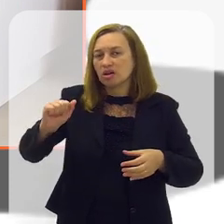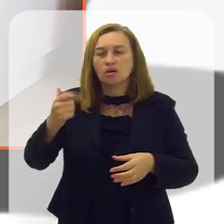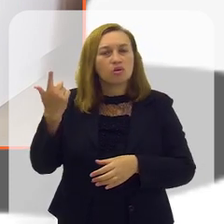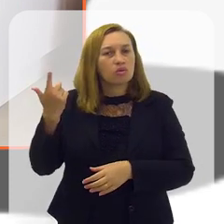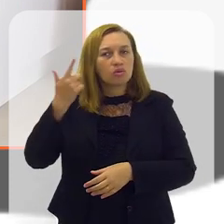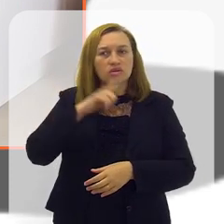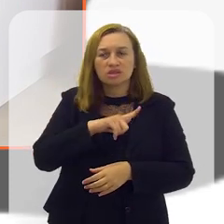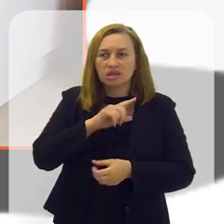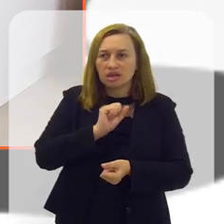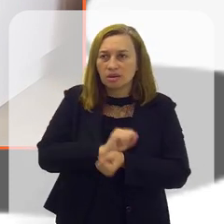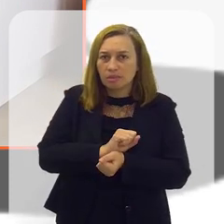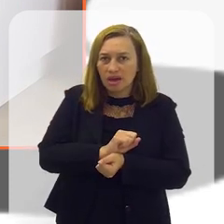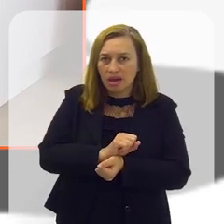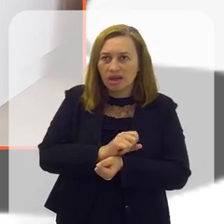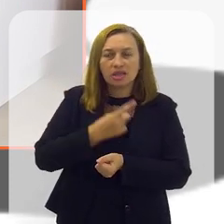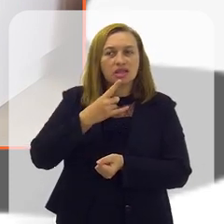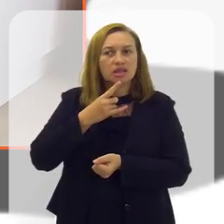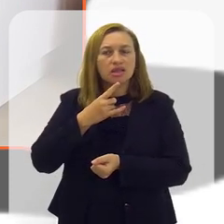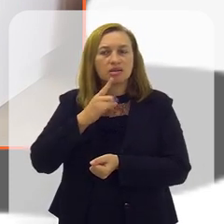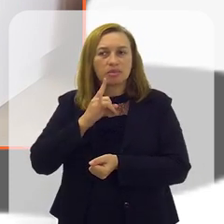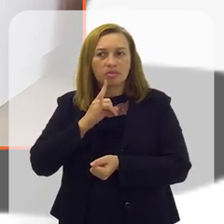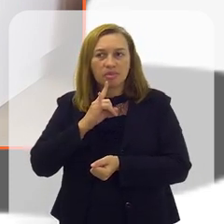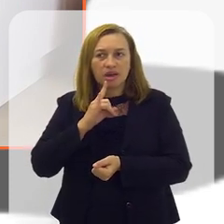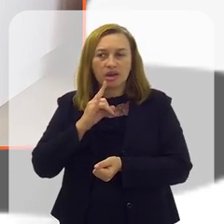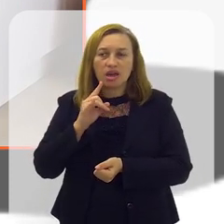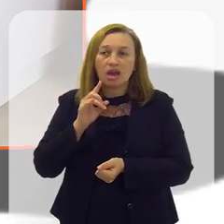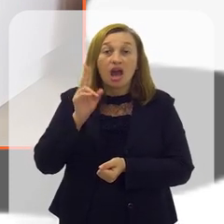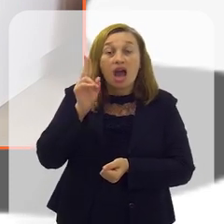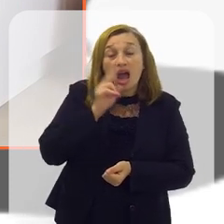a sobriedade ou de forma mais rápida